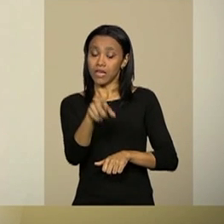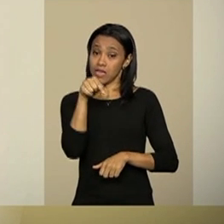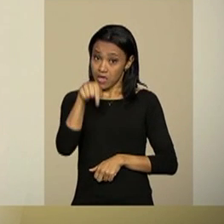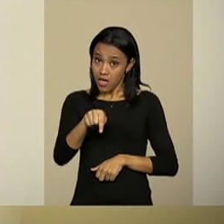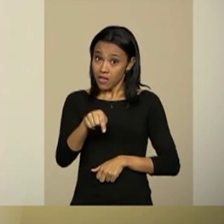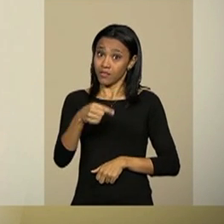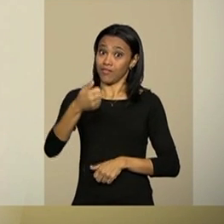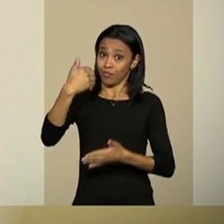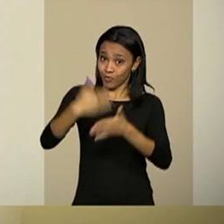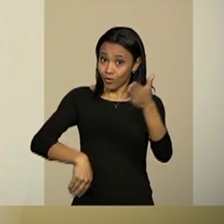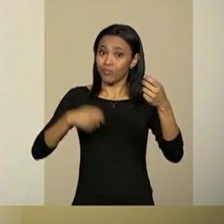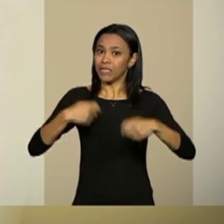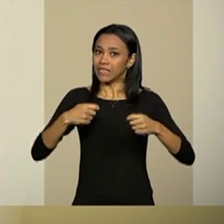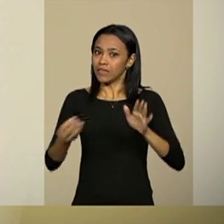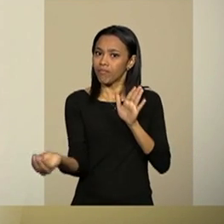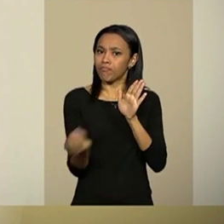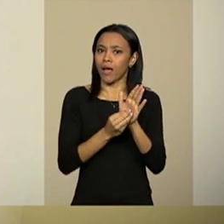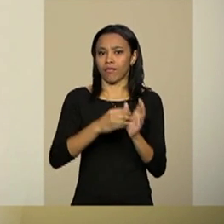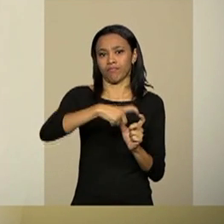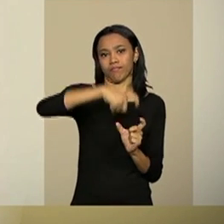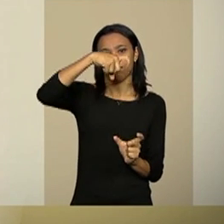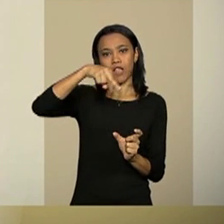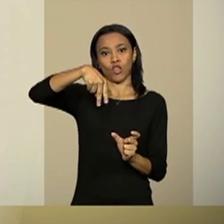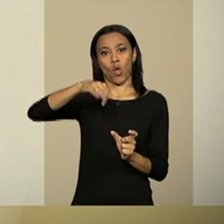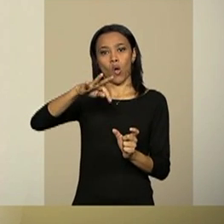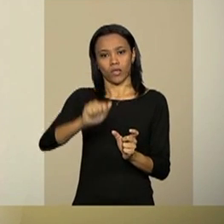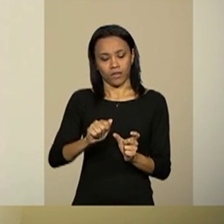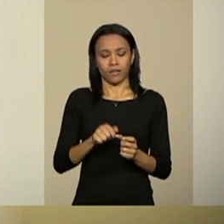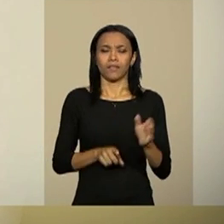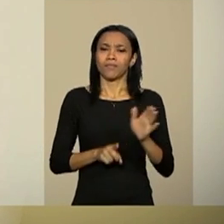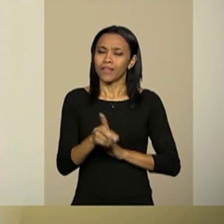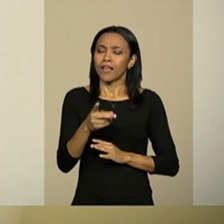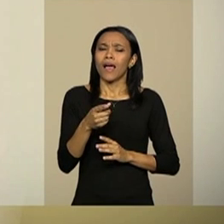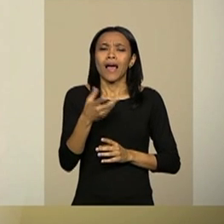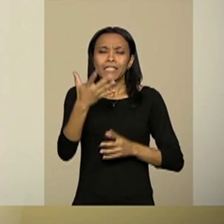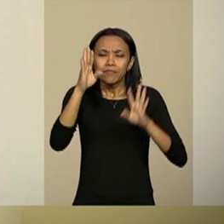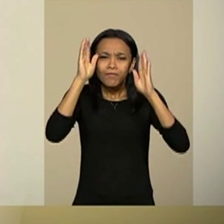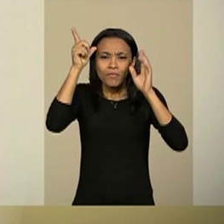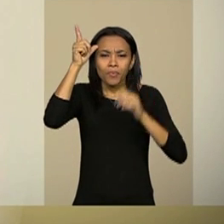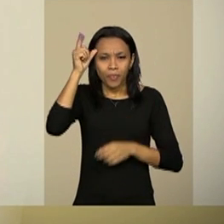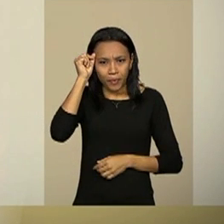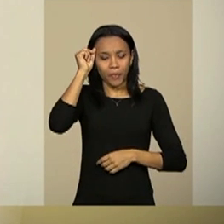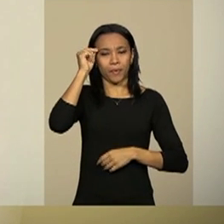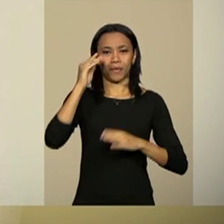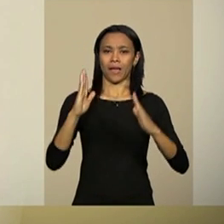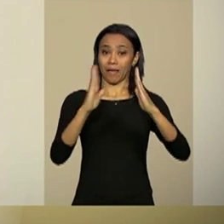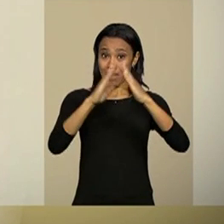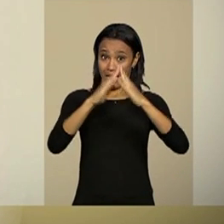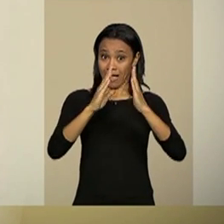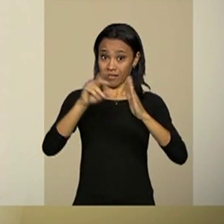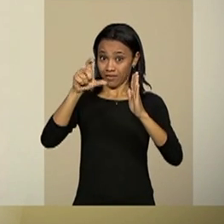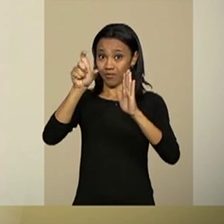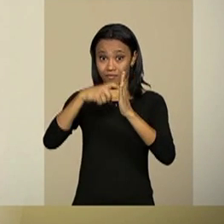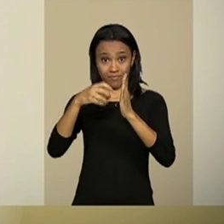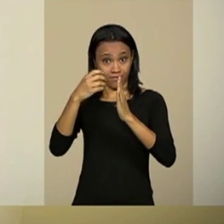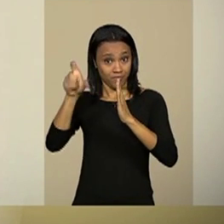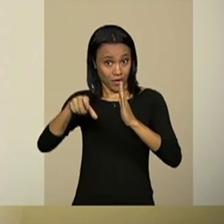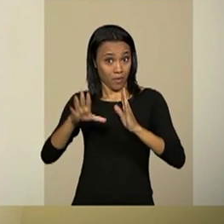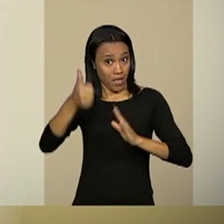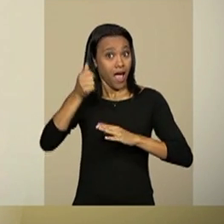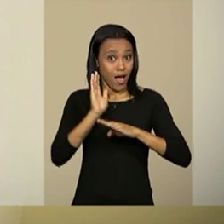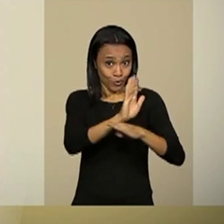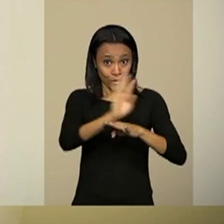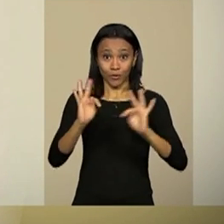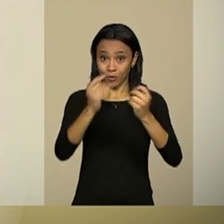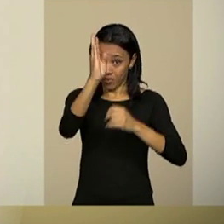desconto tem que aparecer na nota fiscal presidente além de dar dignidade e conforto para as famílias uma casa melhor acaba ajudando todo o país não é